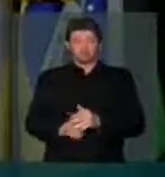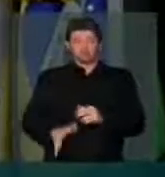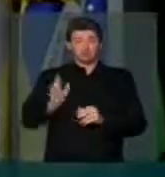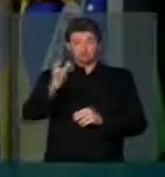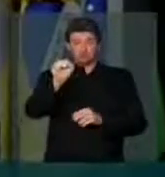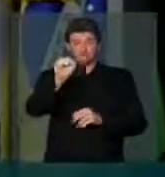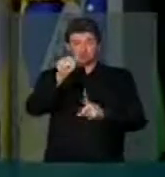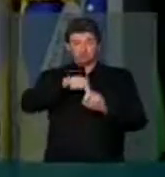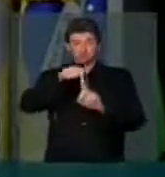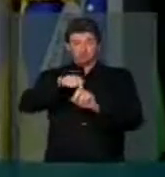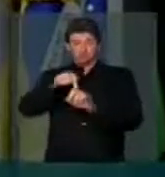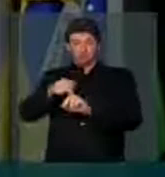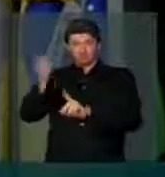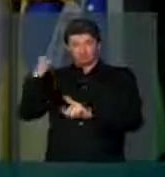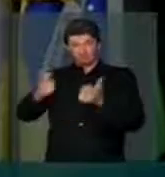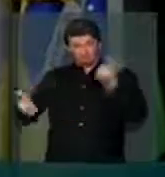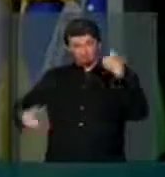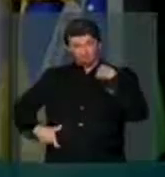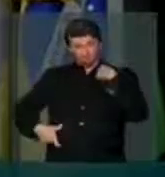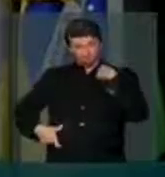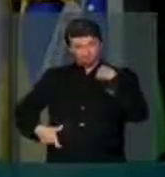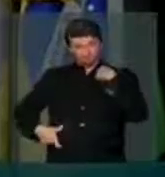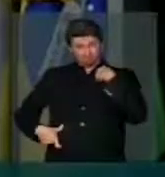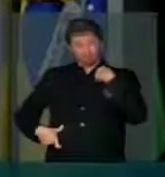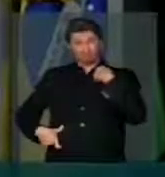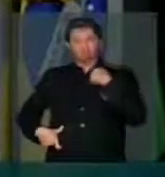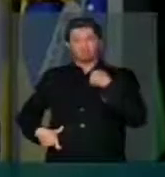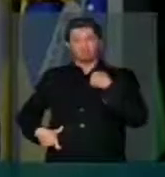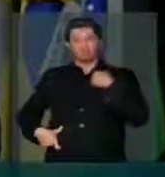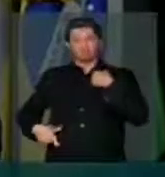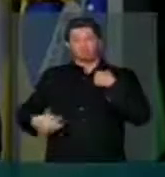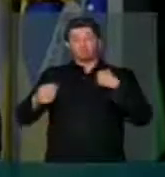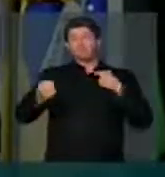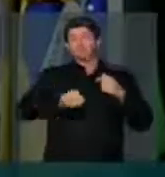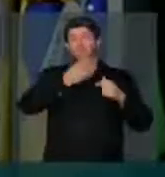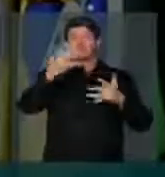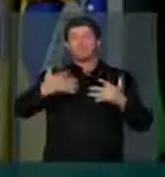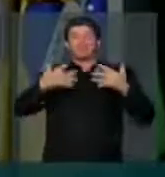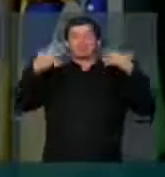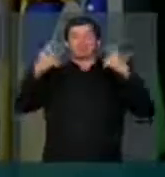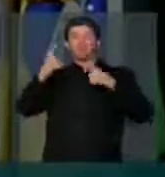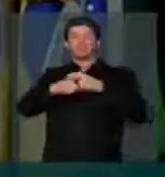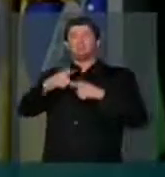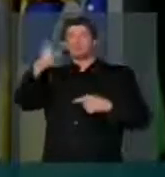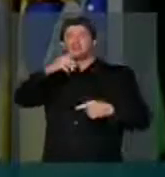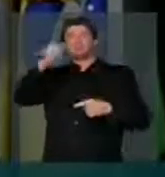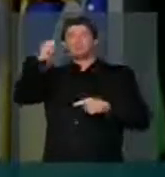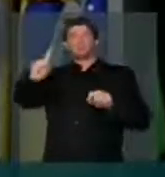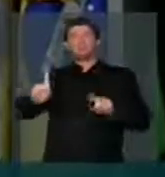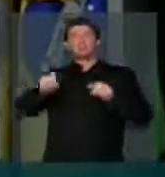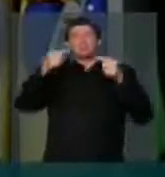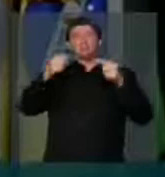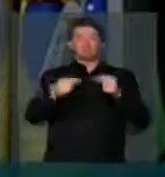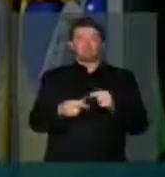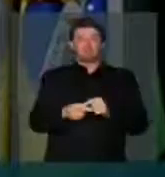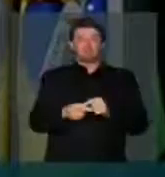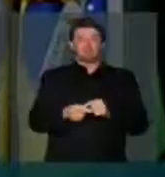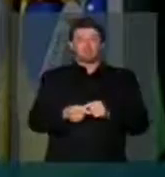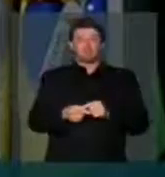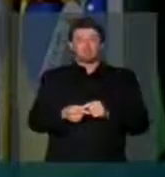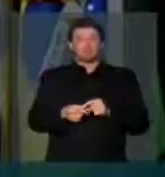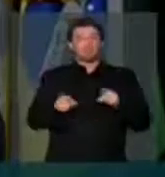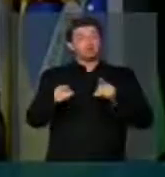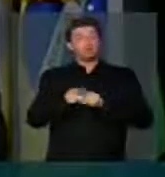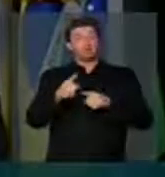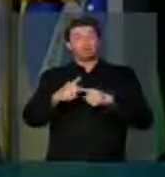8 meses, quando tomou posse, expressou em seu discurso a alegria por ter vencido desafios